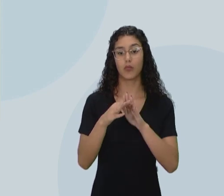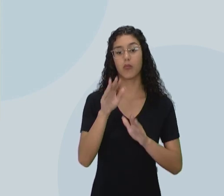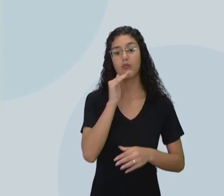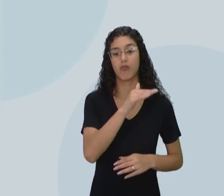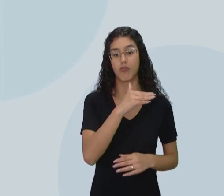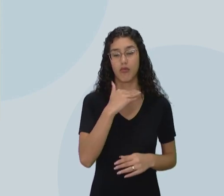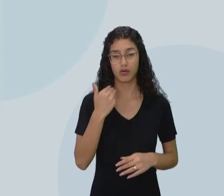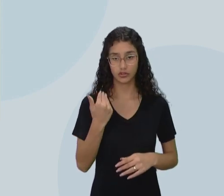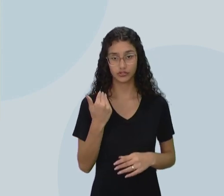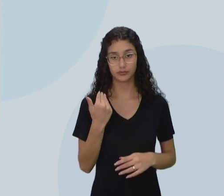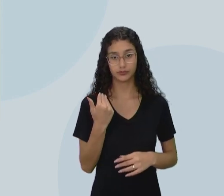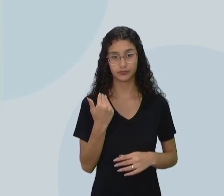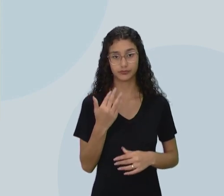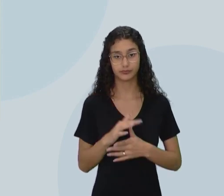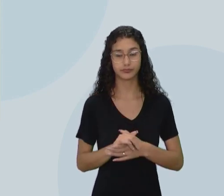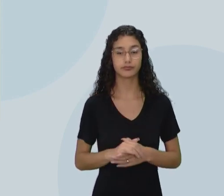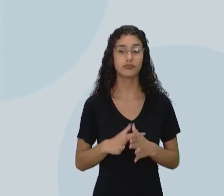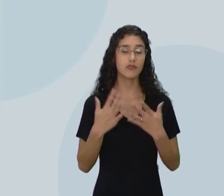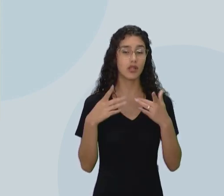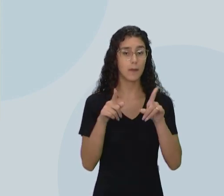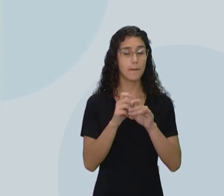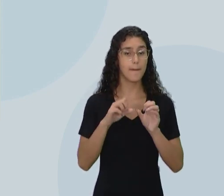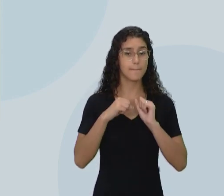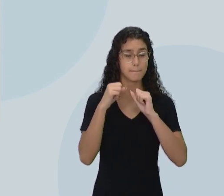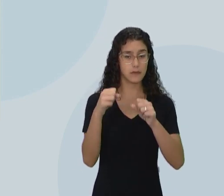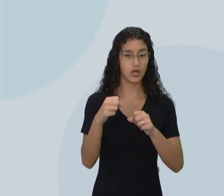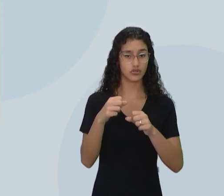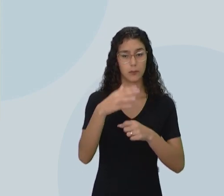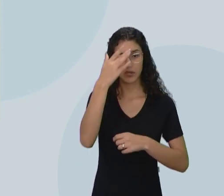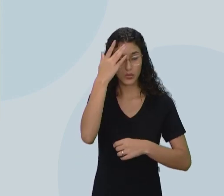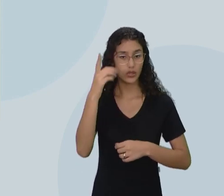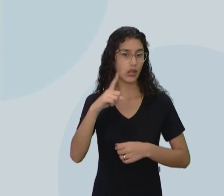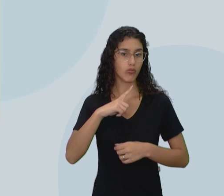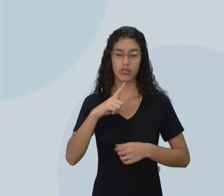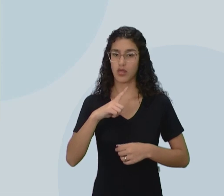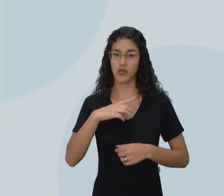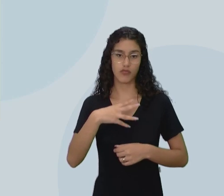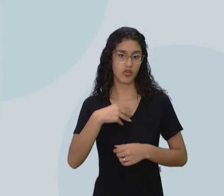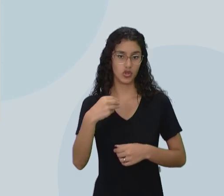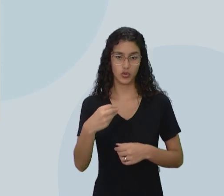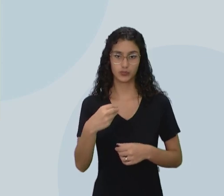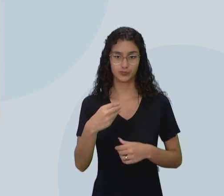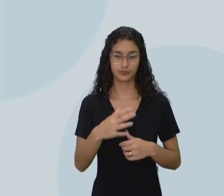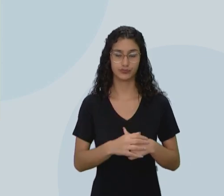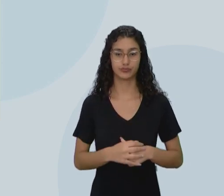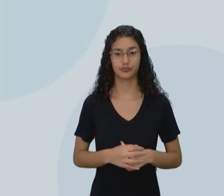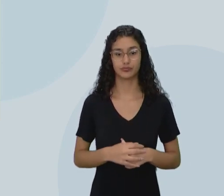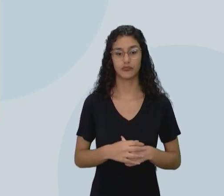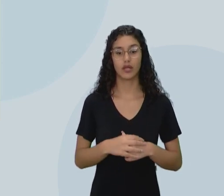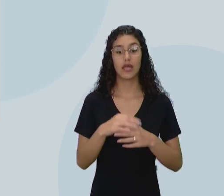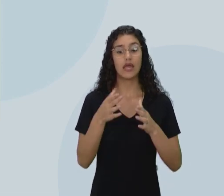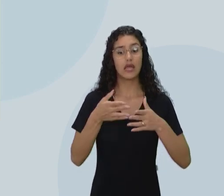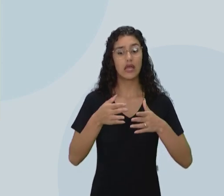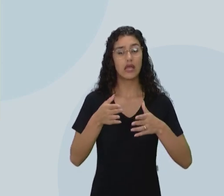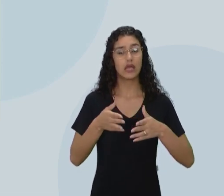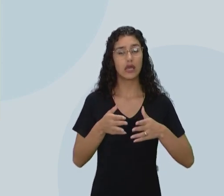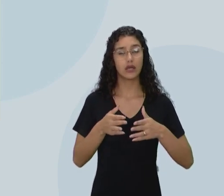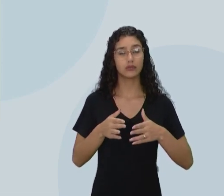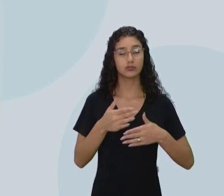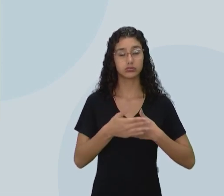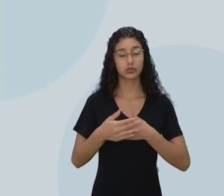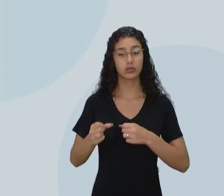morte, pessoas morrem, mas também pode tornar pessoas inférteis, ou seja, incapazes de reproduzir. Crianças podem nascer